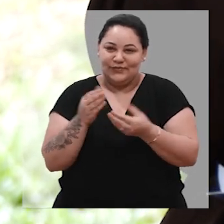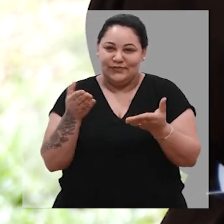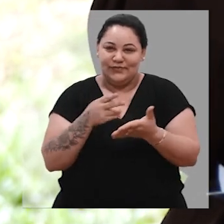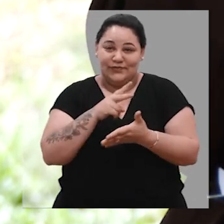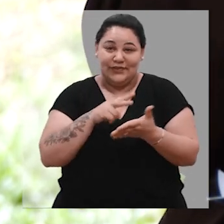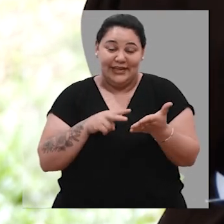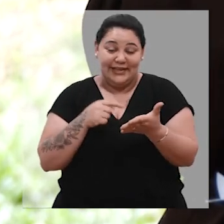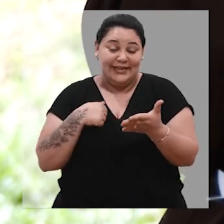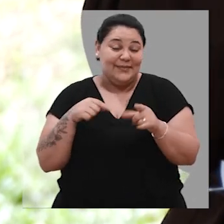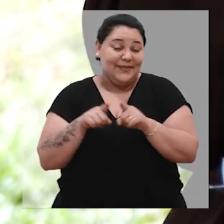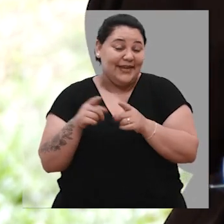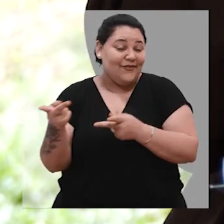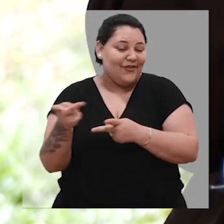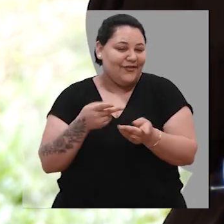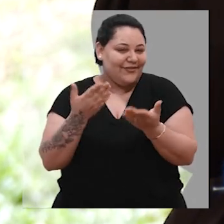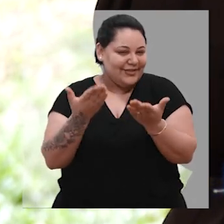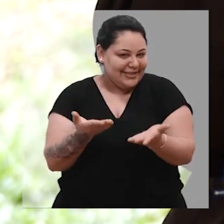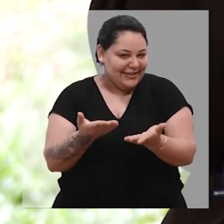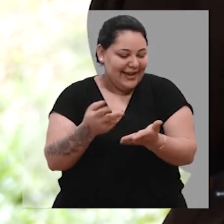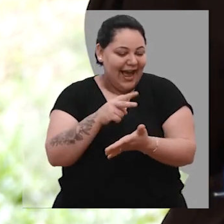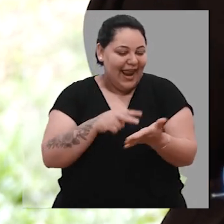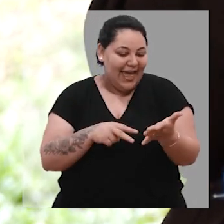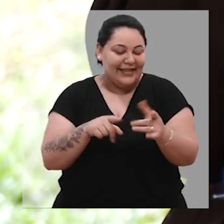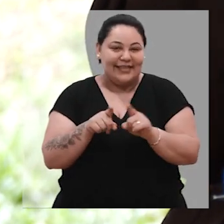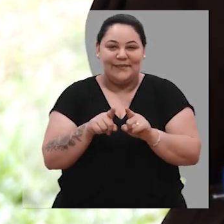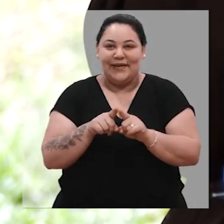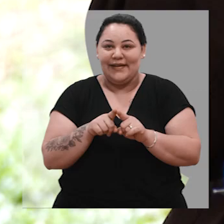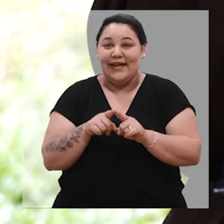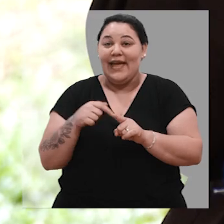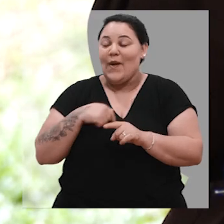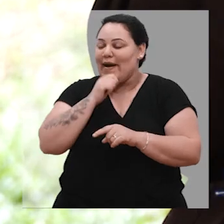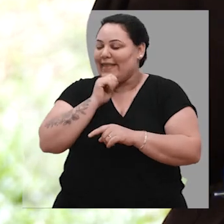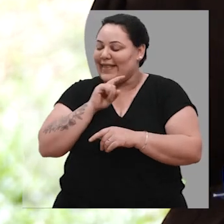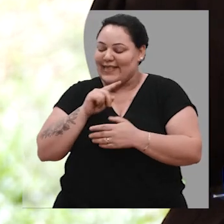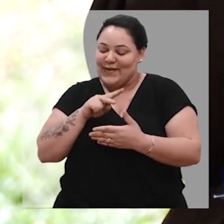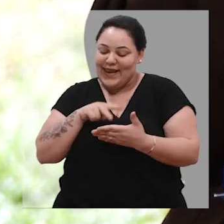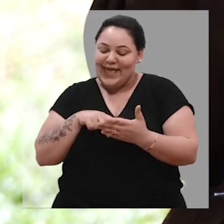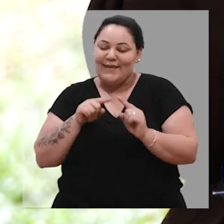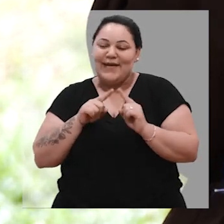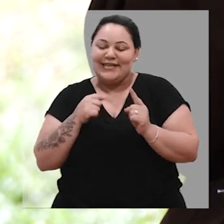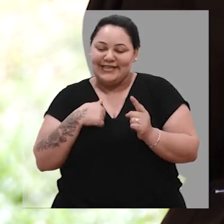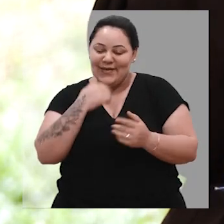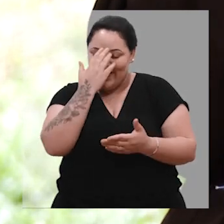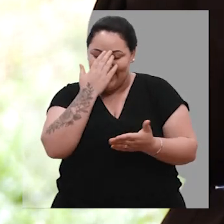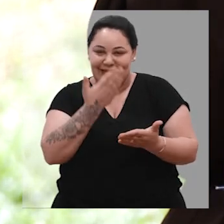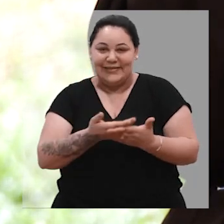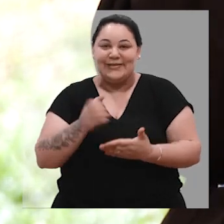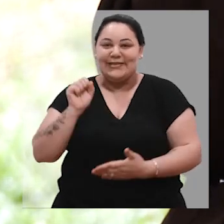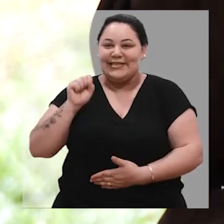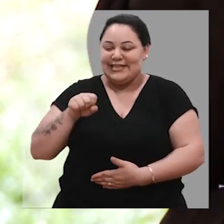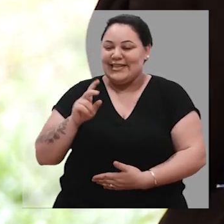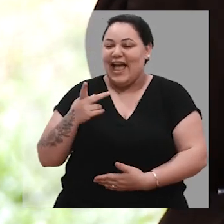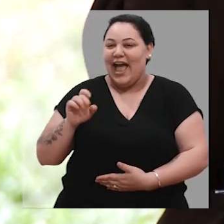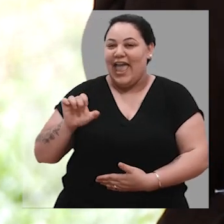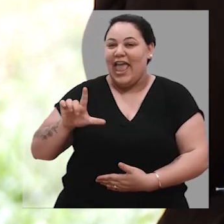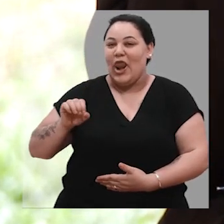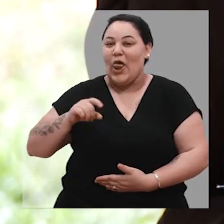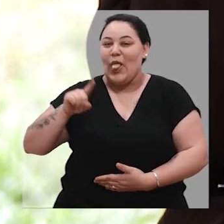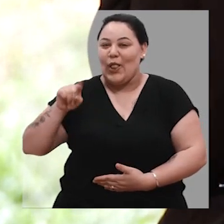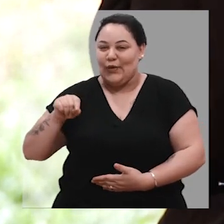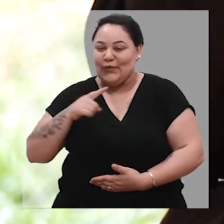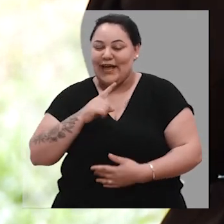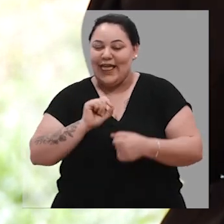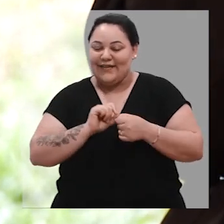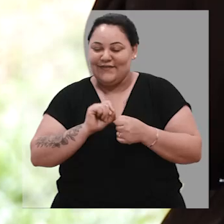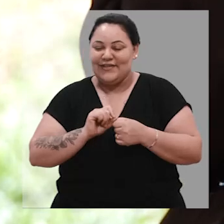gente, então, eu vou ler. E eu convido você a ler também, embora eu não tenha lido, eu confio na Elô Bassiquete, sei que ela